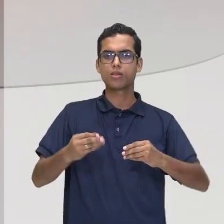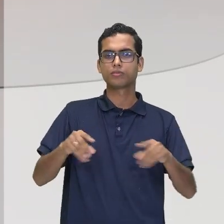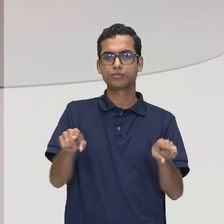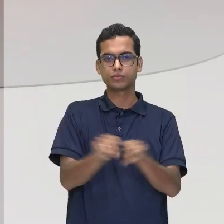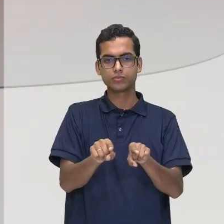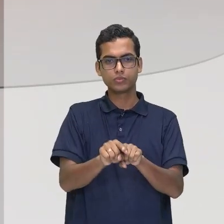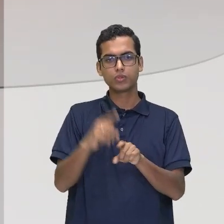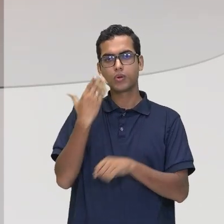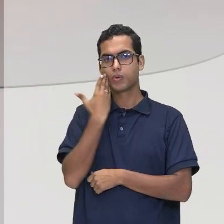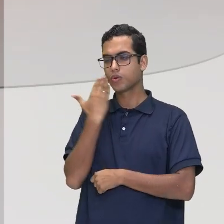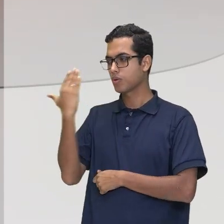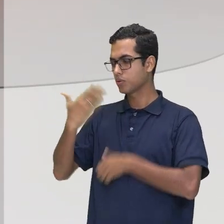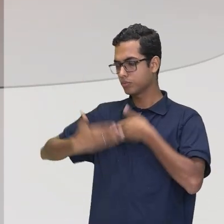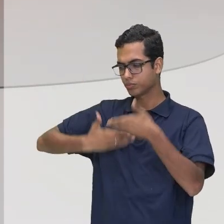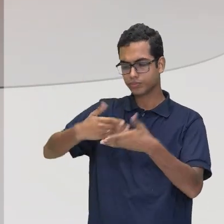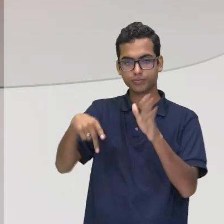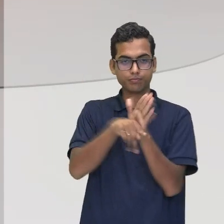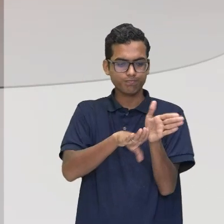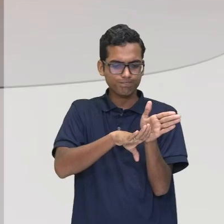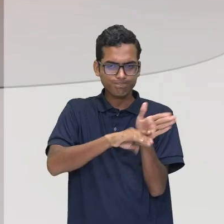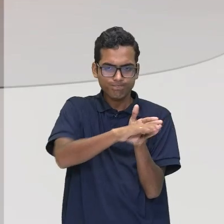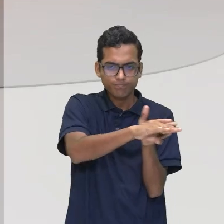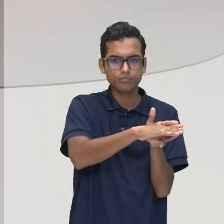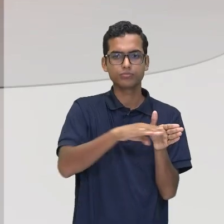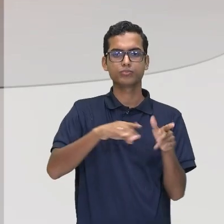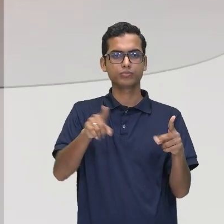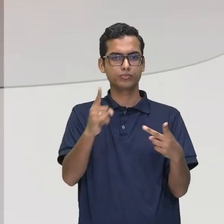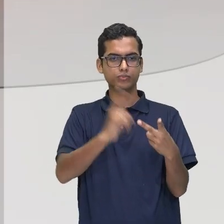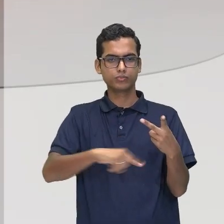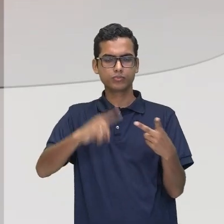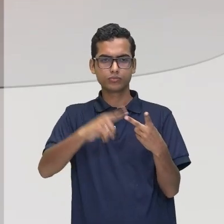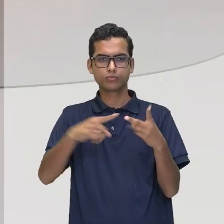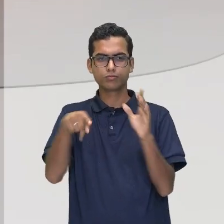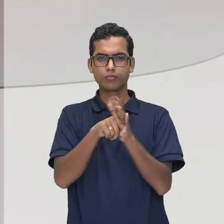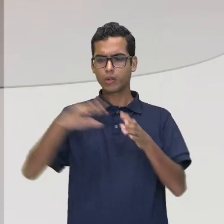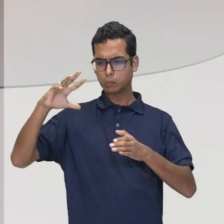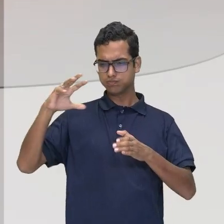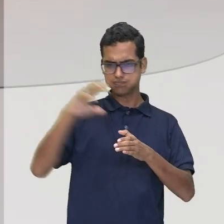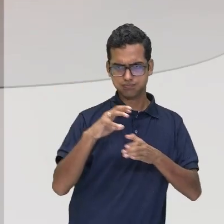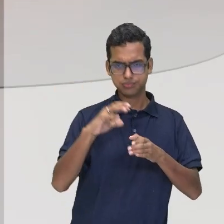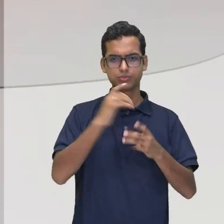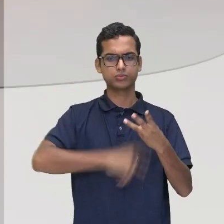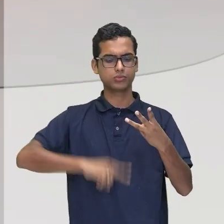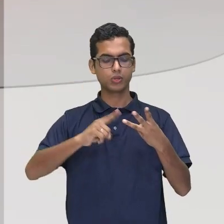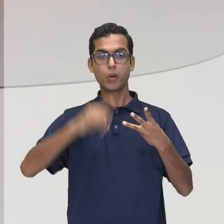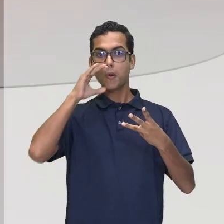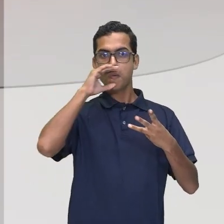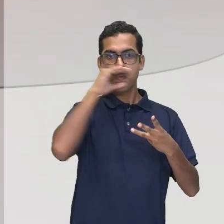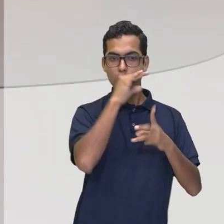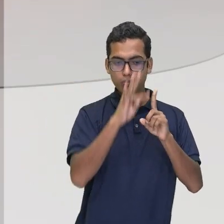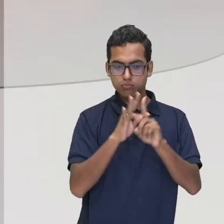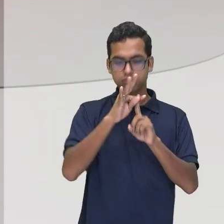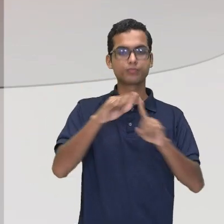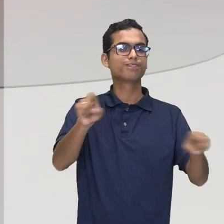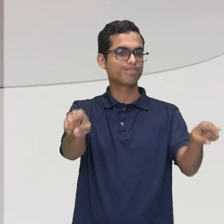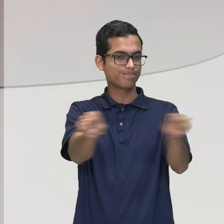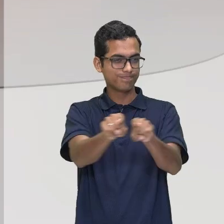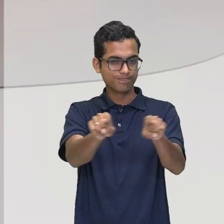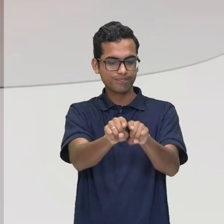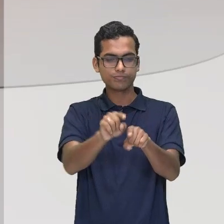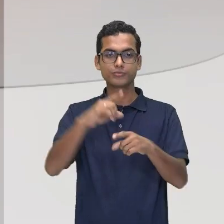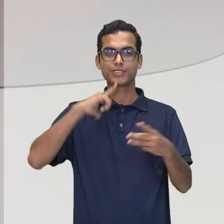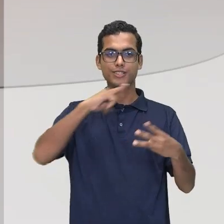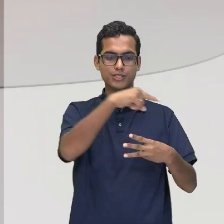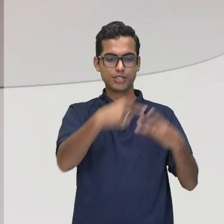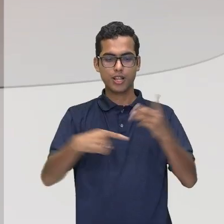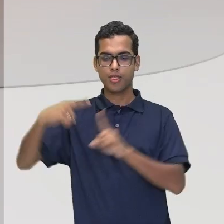submetido à ação de bactérias, também da pressão do ambiente e do calor. Existem 3 tipos